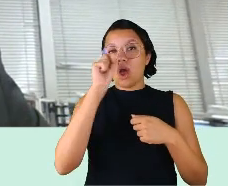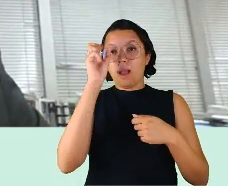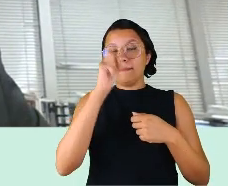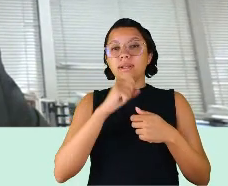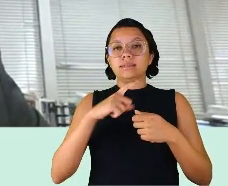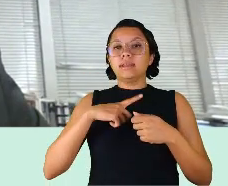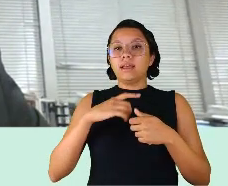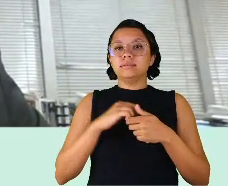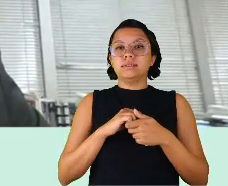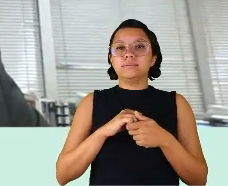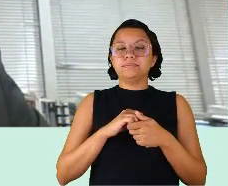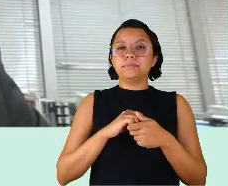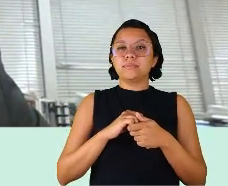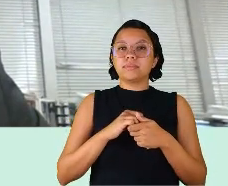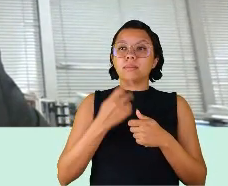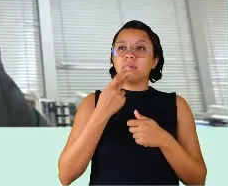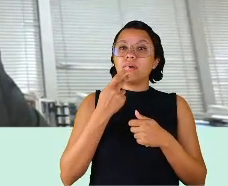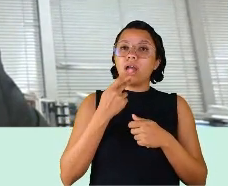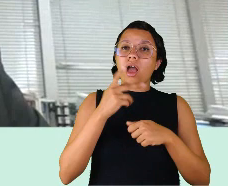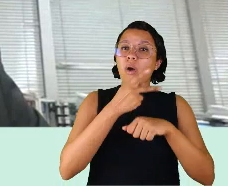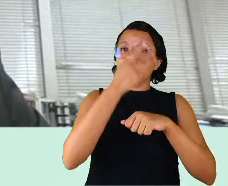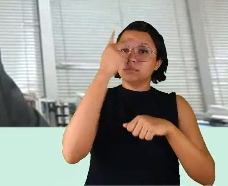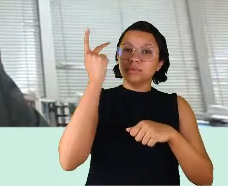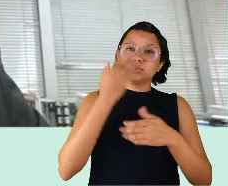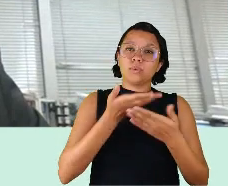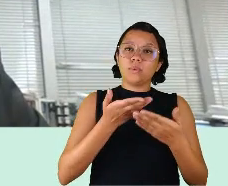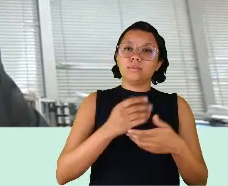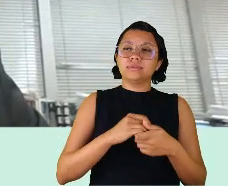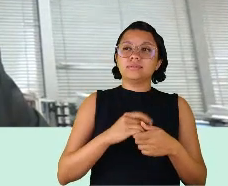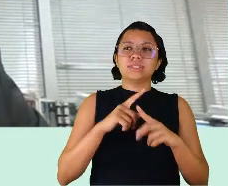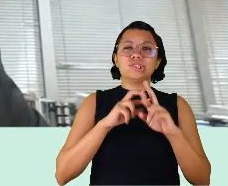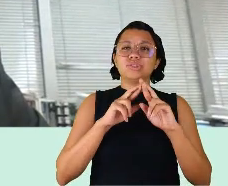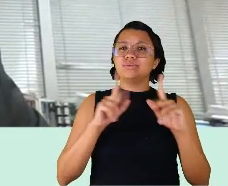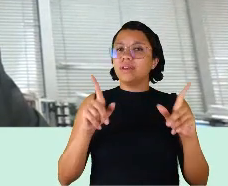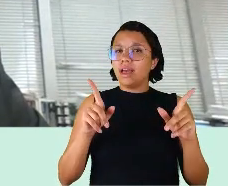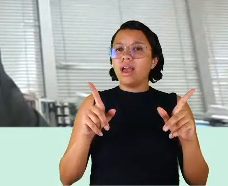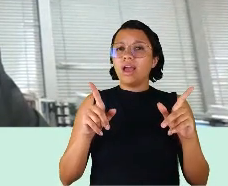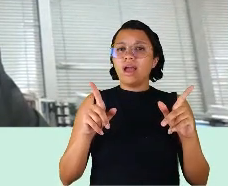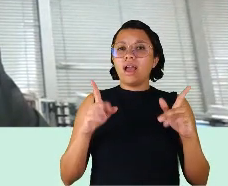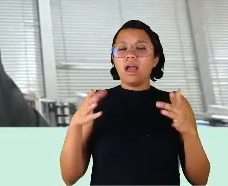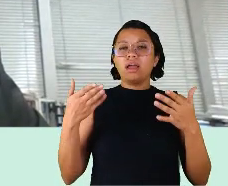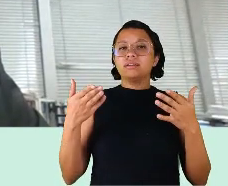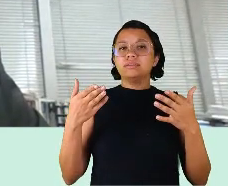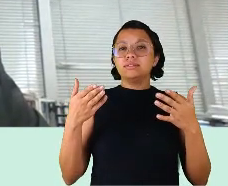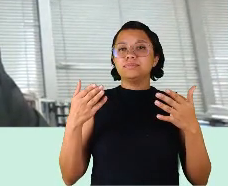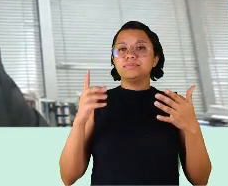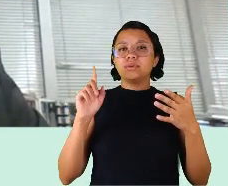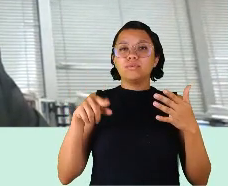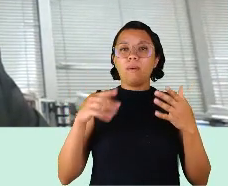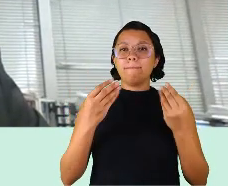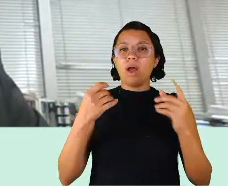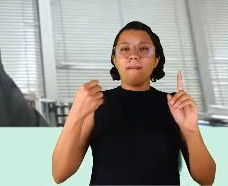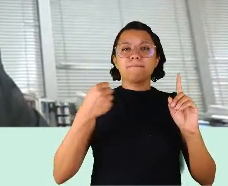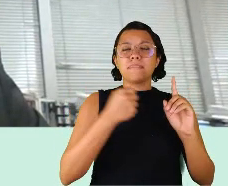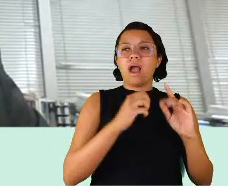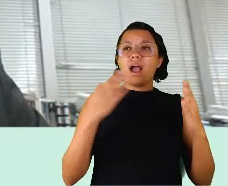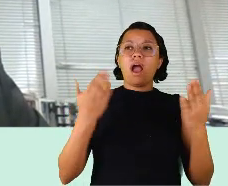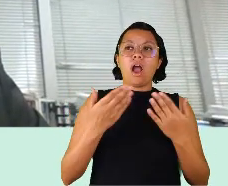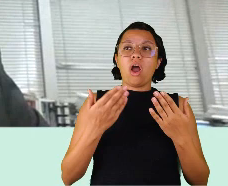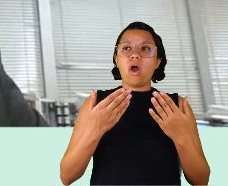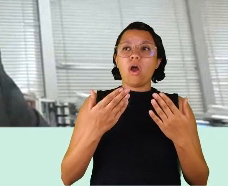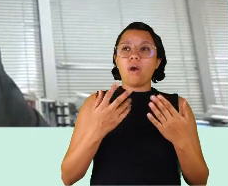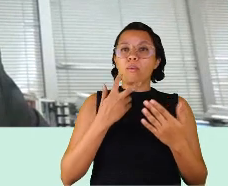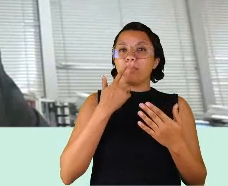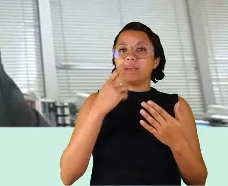aprender a ter para lidar com as pessoas, né? É diferente mesmo. Então, foi muito impactante. Agora a gente parece que